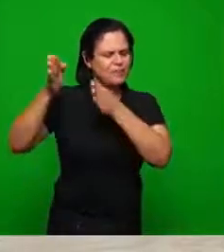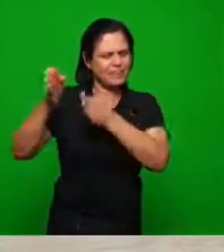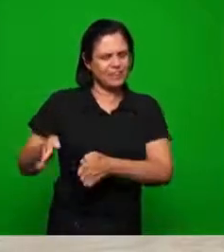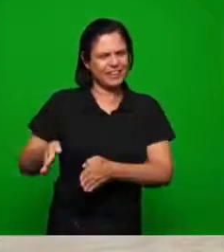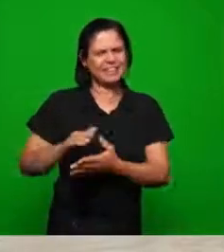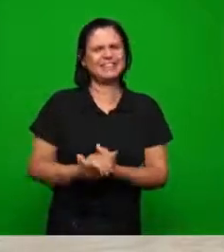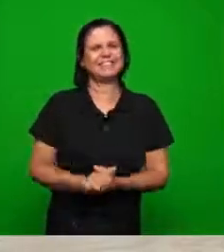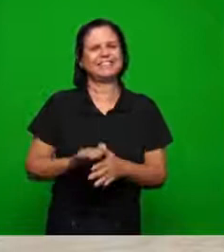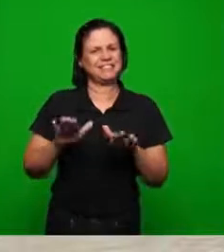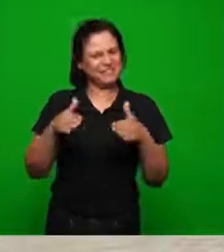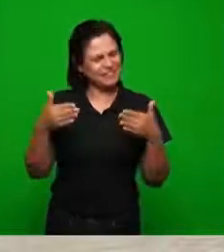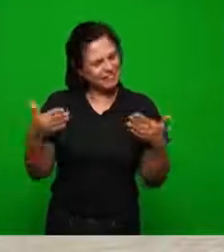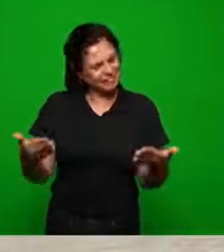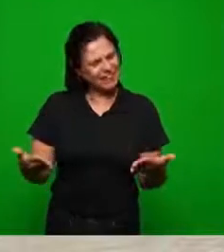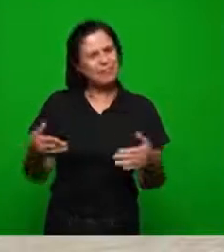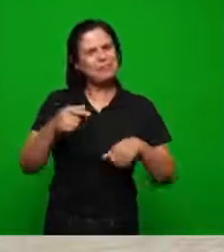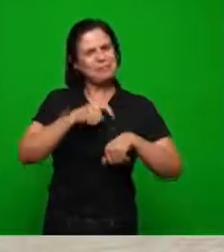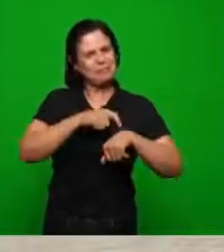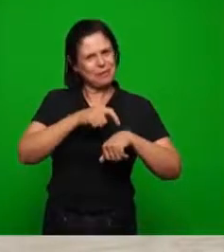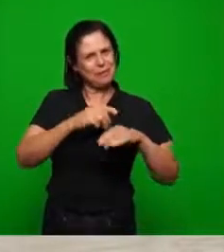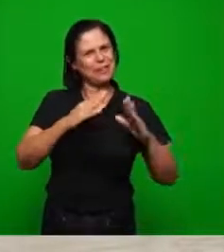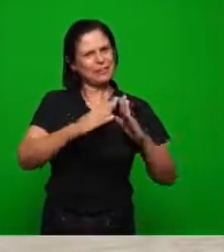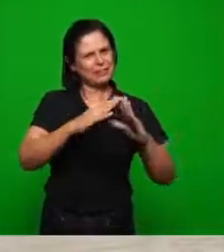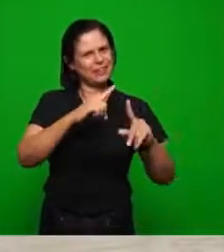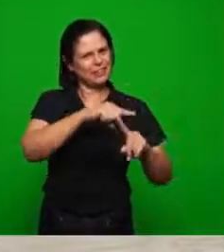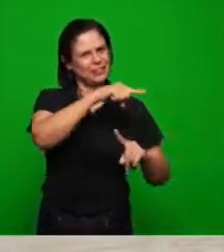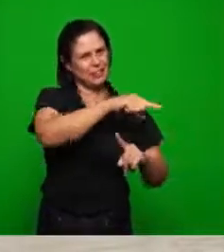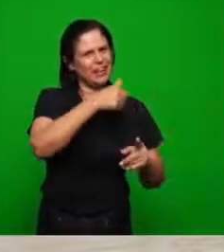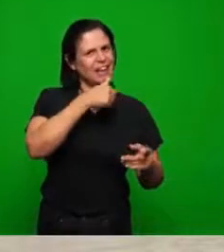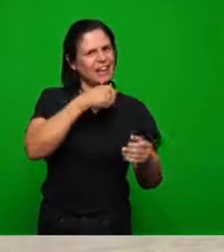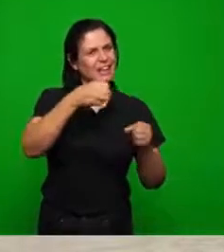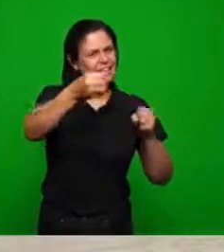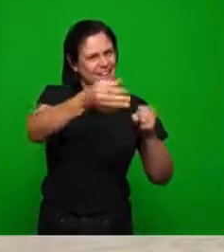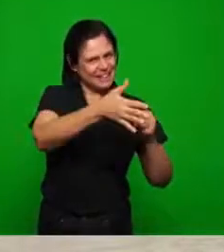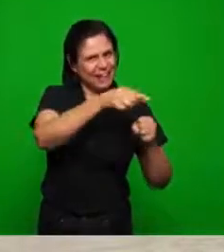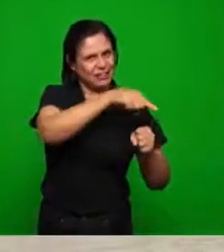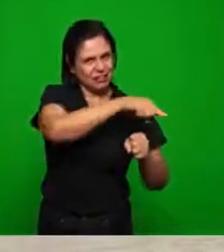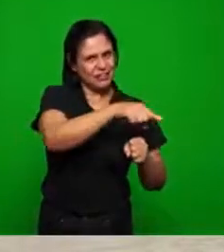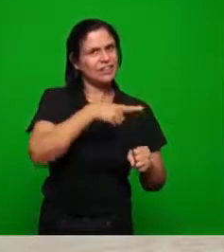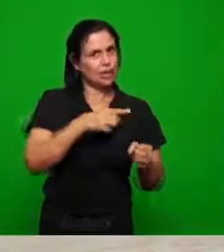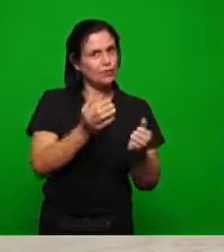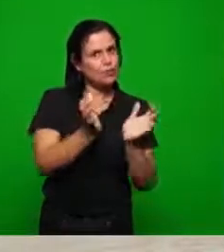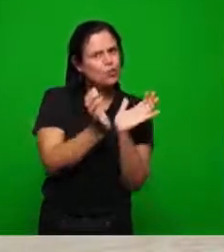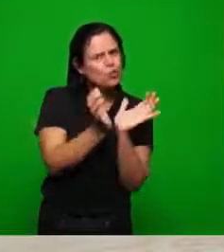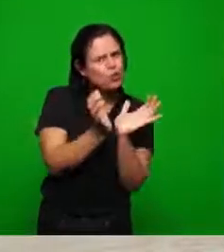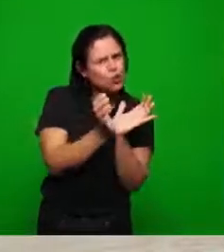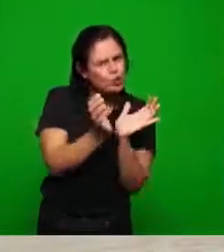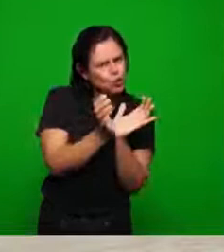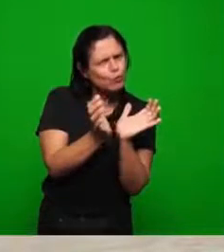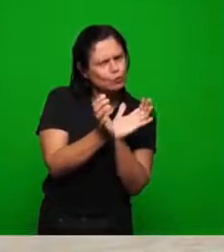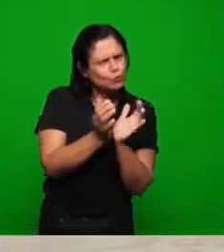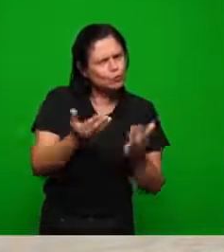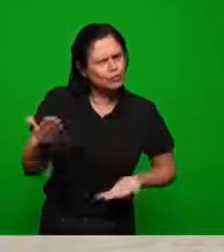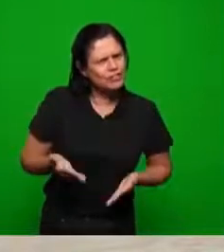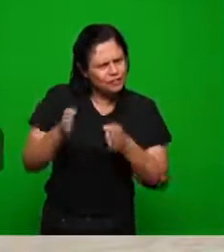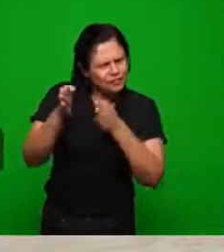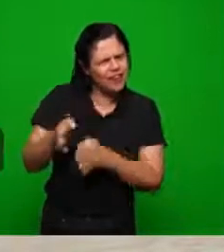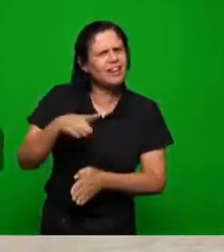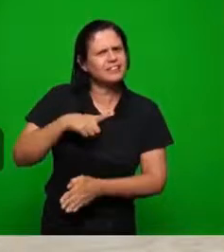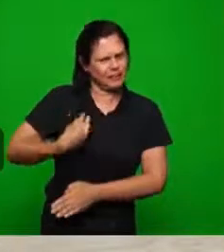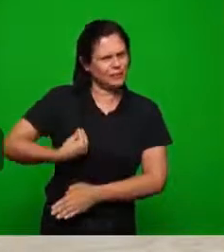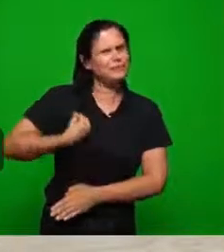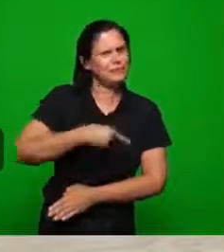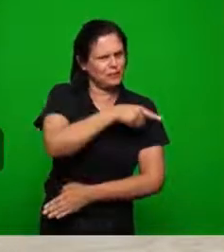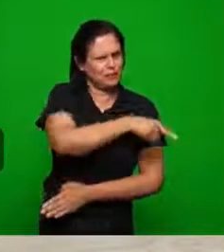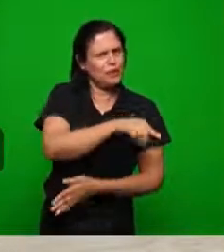em Sardes em que os verdadeiros cristãos, eles continuaram existindo em Sardes, porque o Senhor está falando